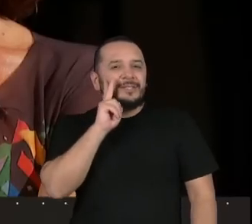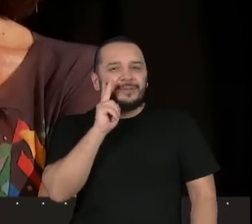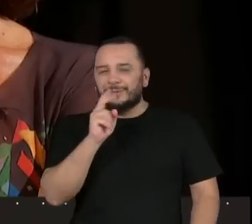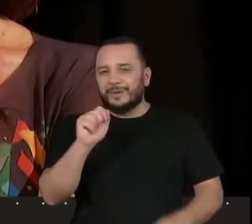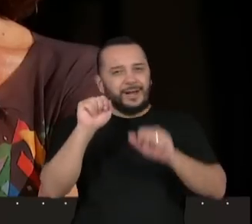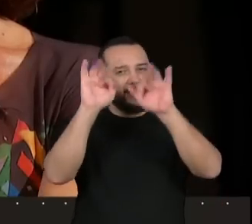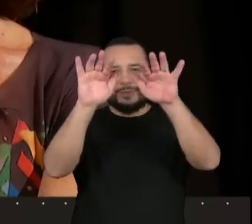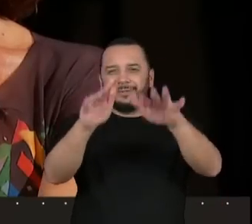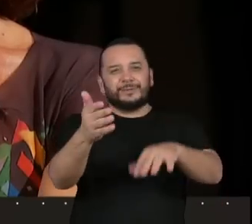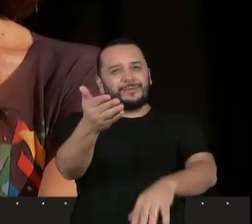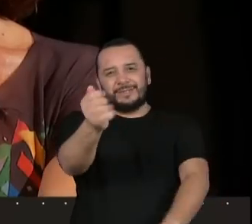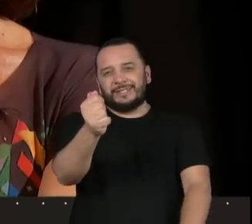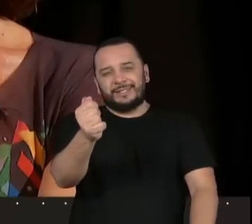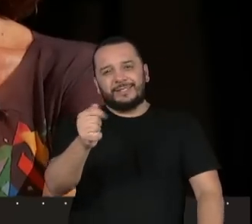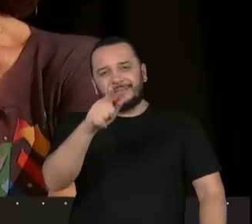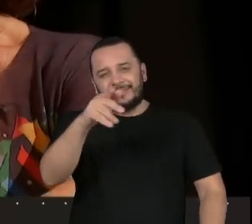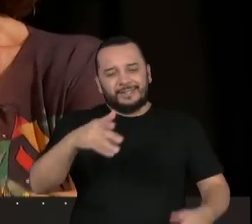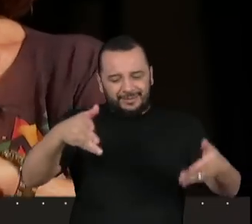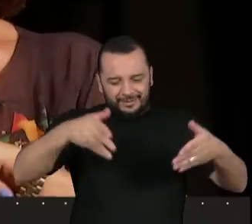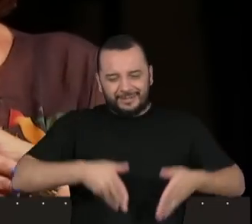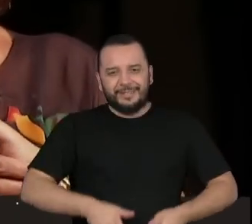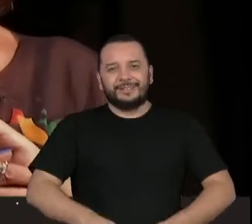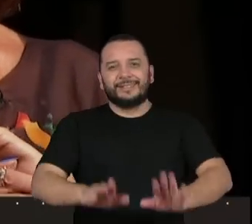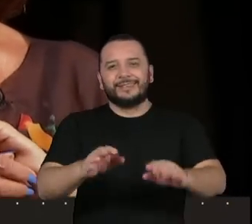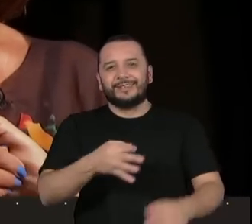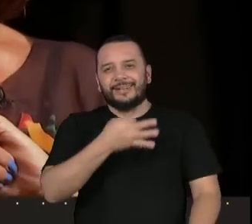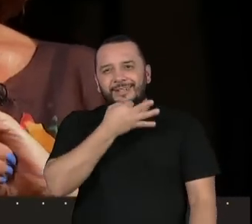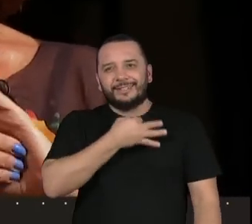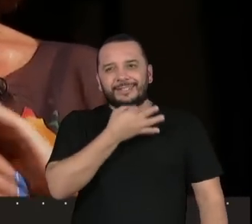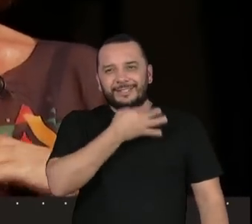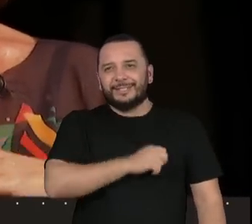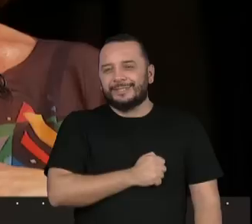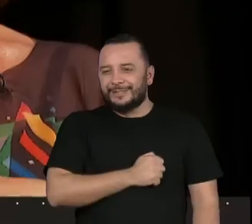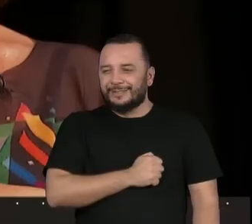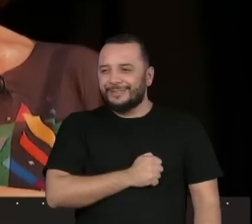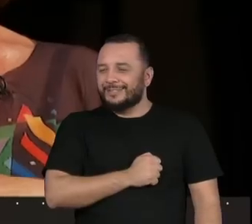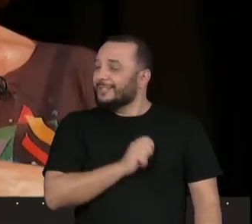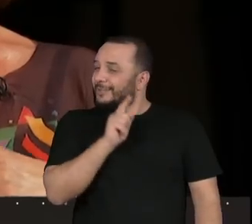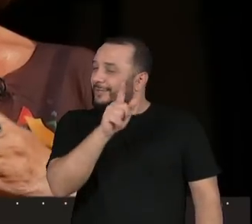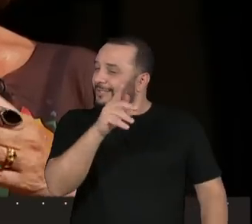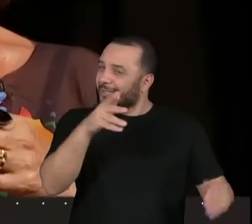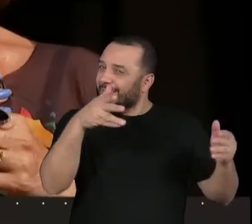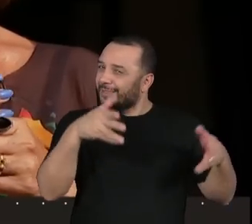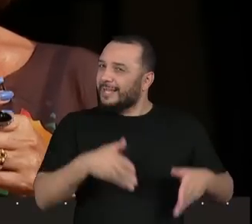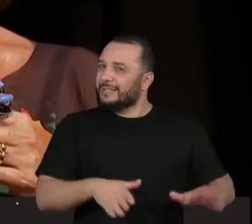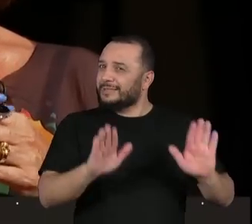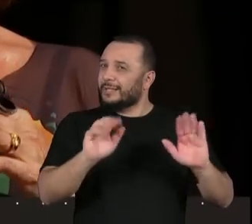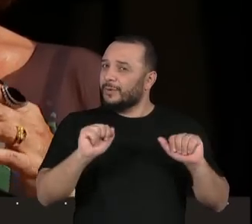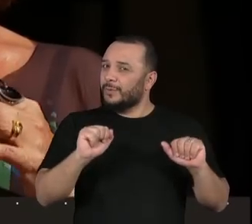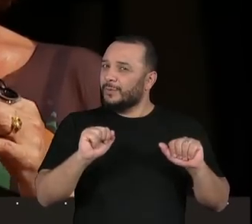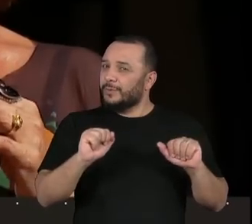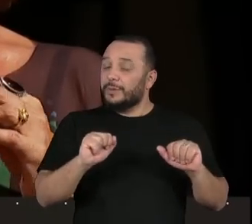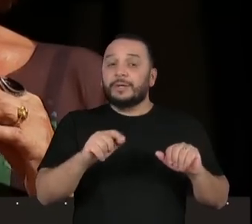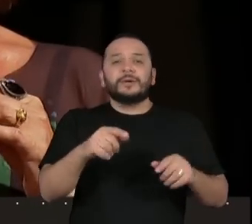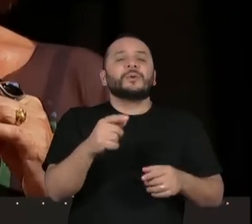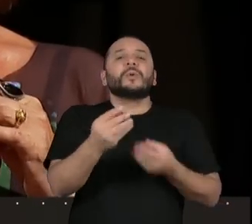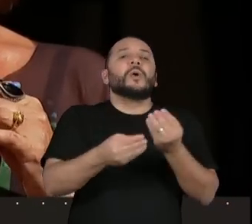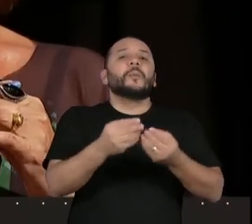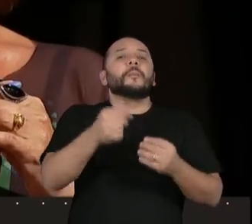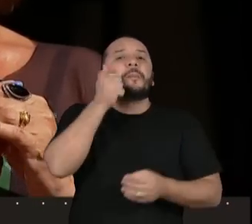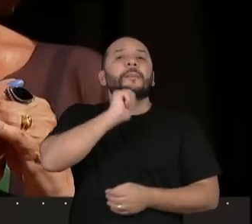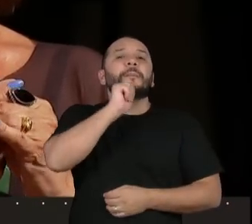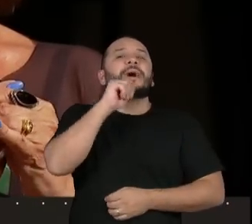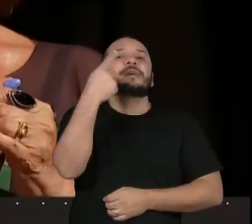Você nasceu em Caxias do Sul, né, você nasceu depois que sua mãe tomou